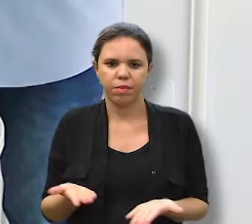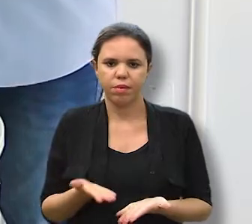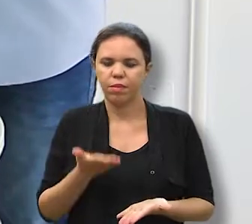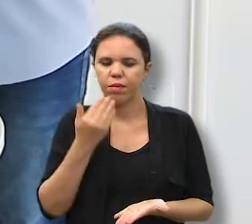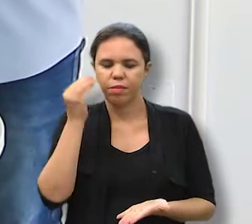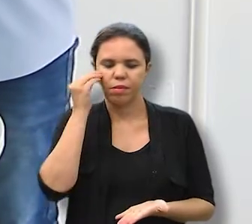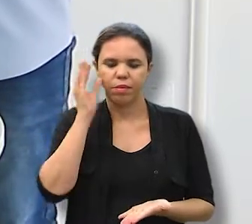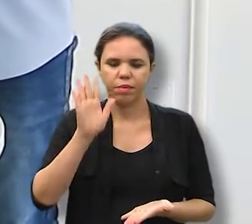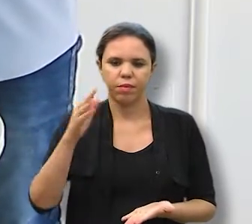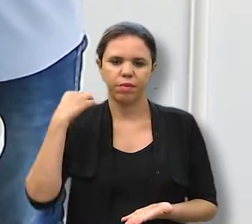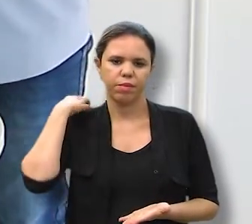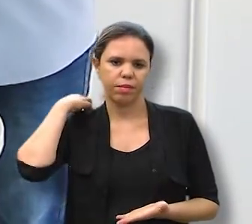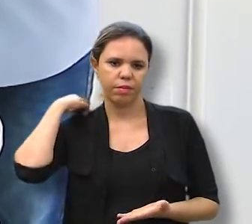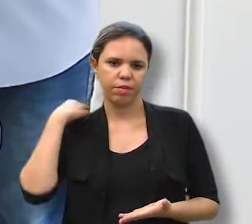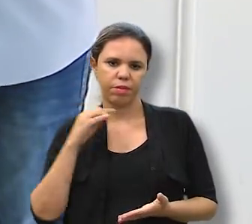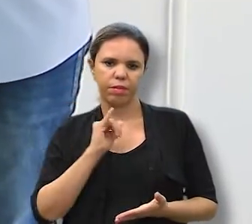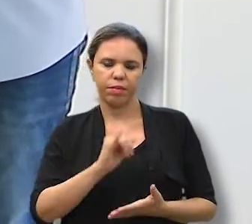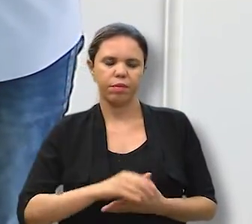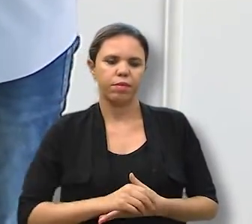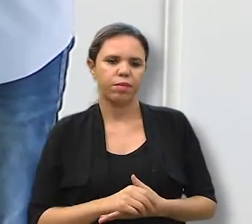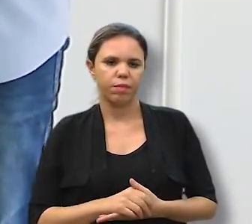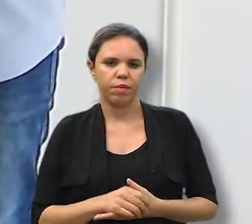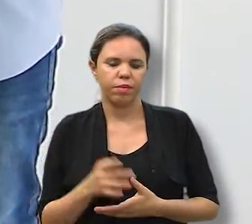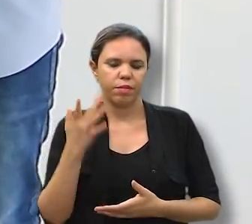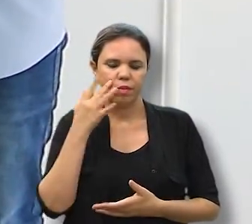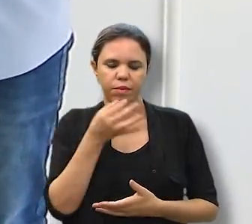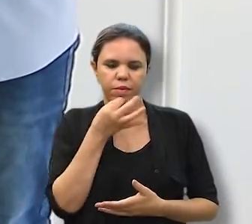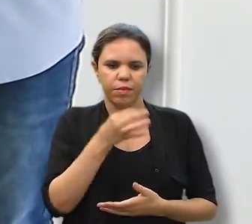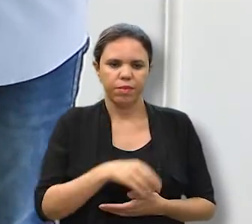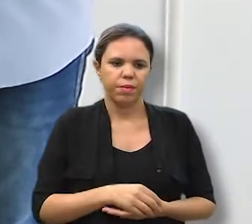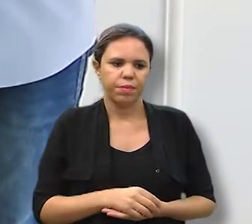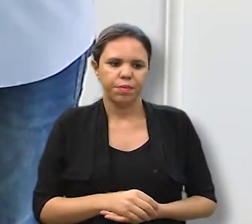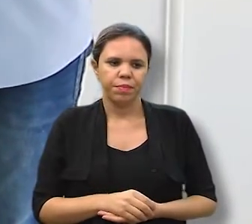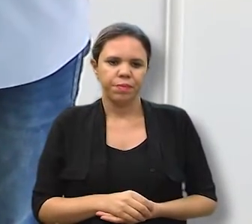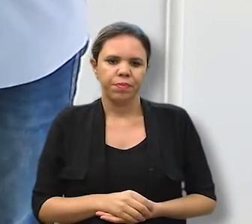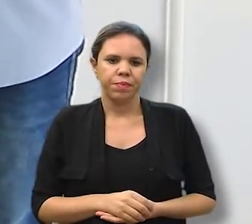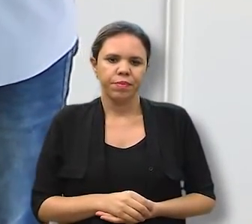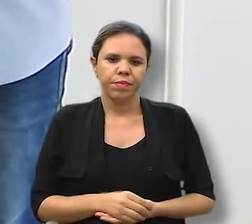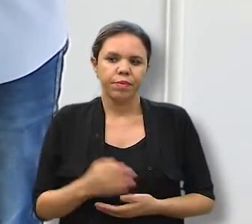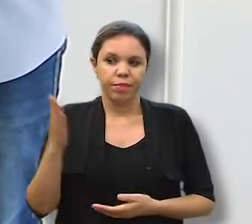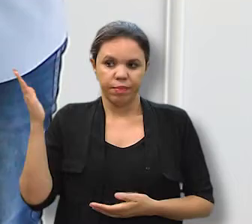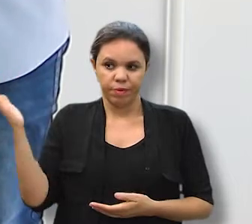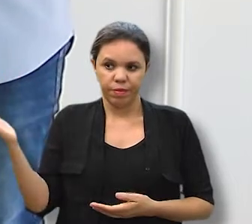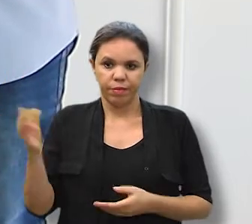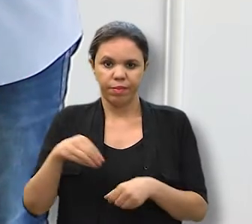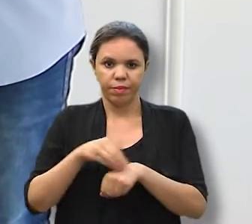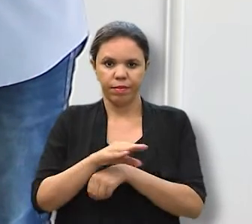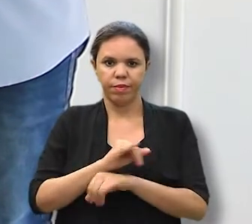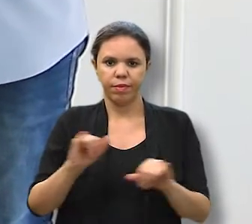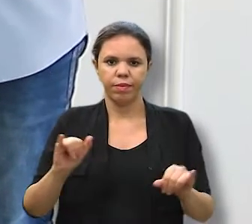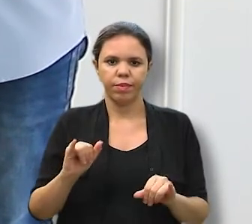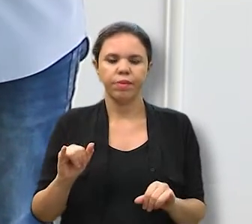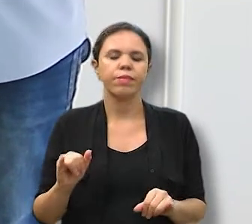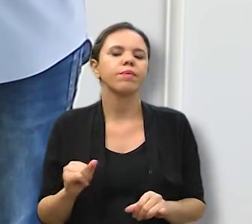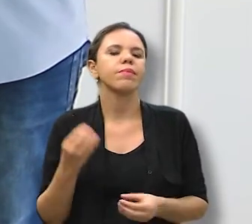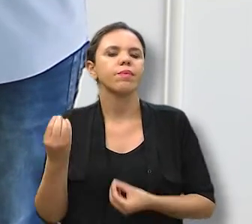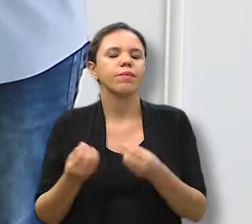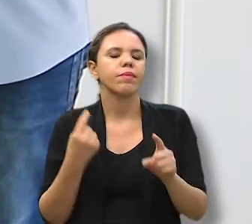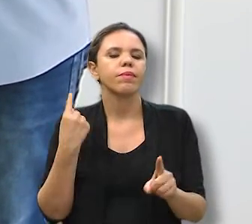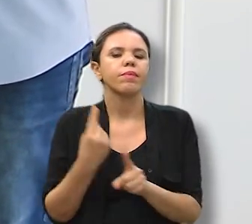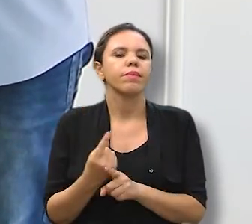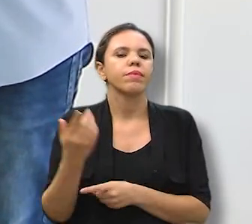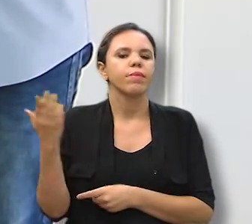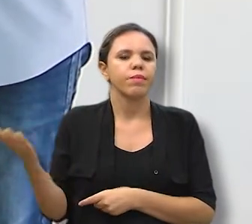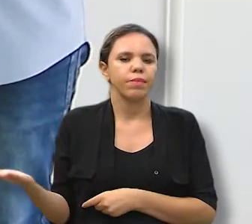vou experimentar aqui, já vou dizer para vocês o que, que eu achei. Enquanto isso, o Rogério vai passar para vocês aí como é que